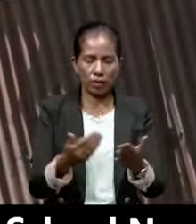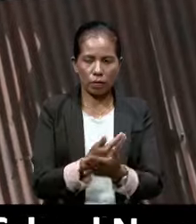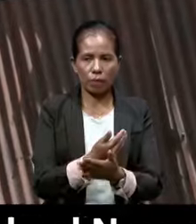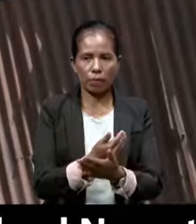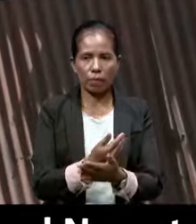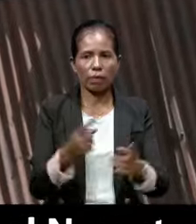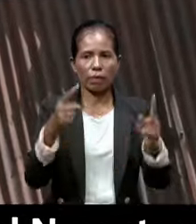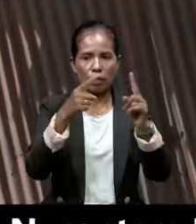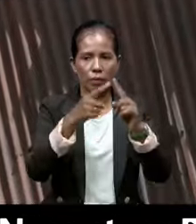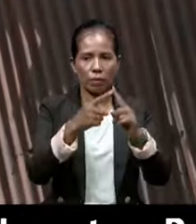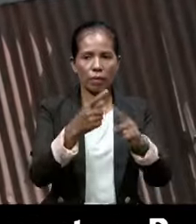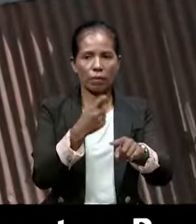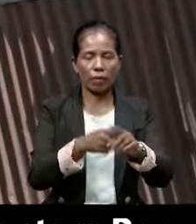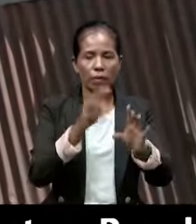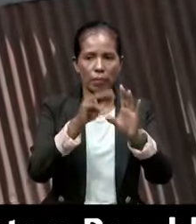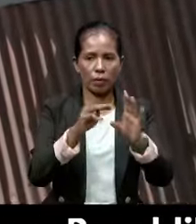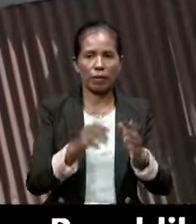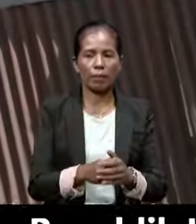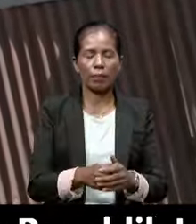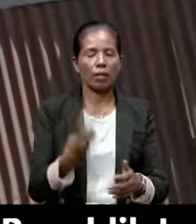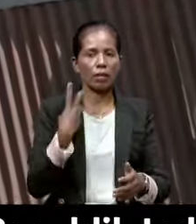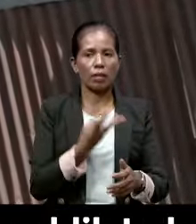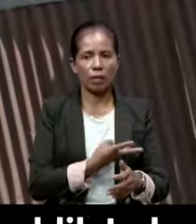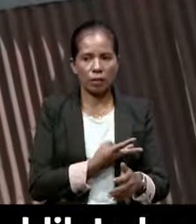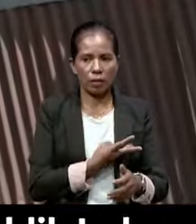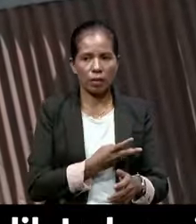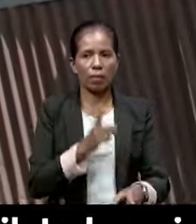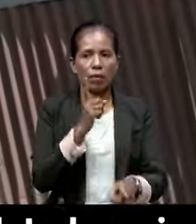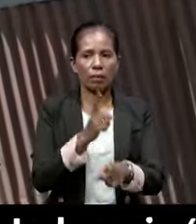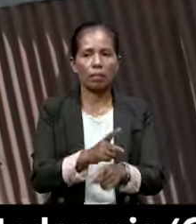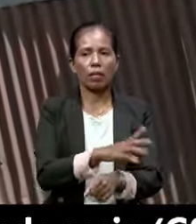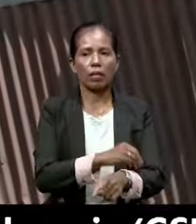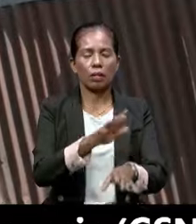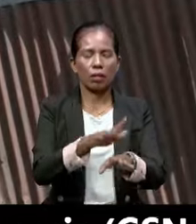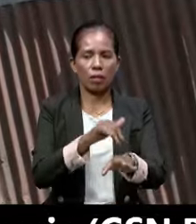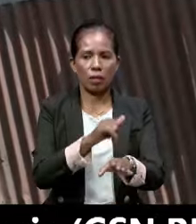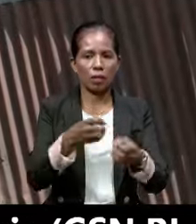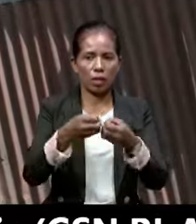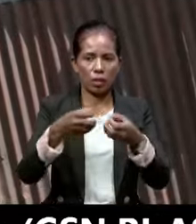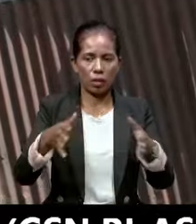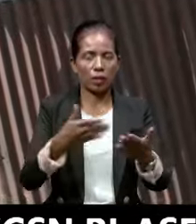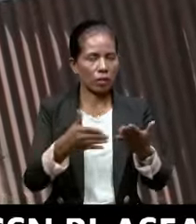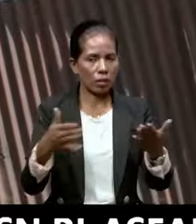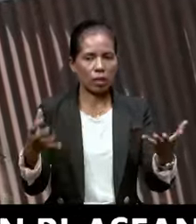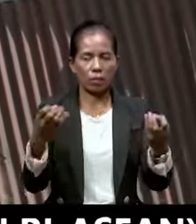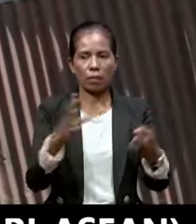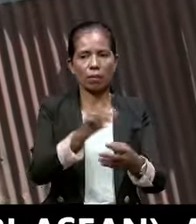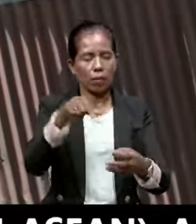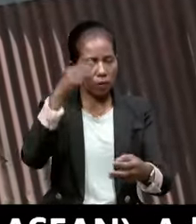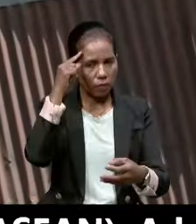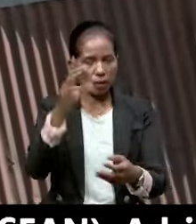construção, né? Ba situação mercado. Nebe afetado, né? Mesmo rugi. Memang sang lakon sa sang barak ni mag be